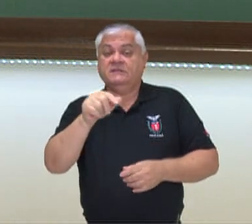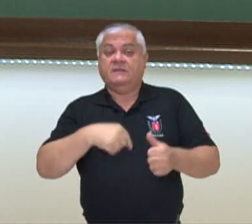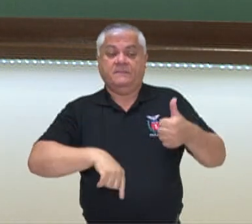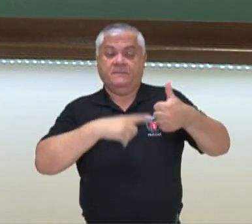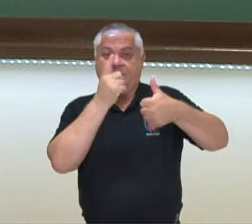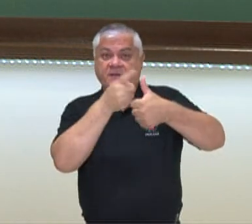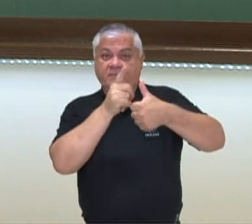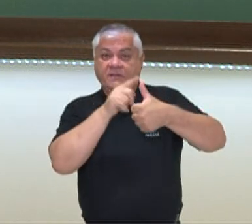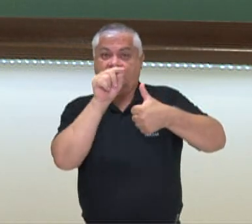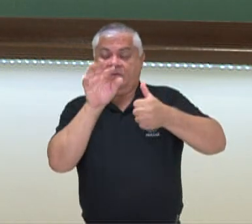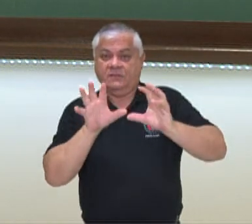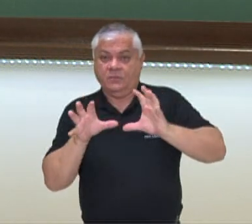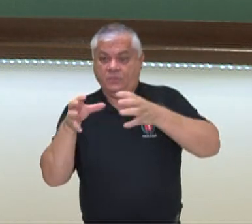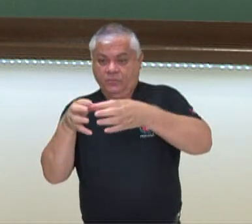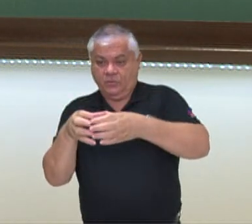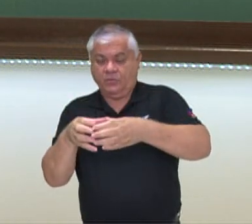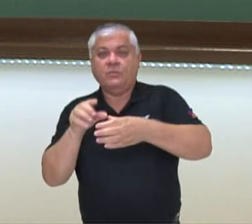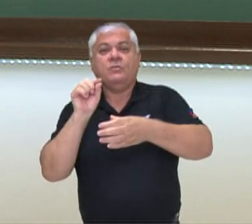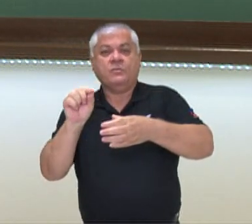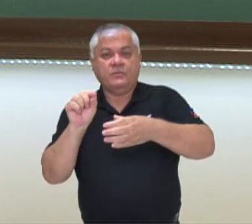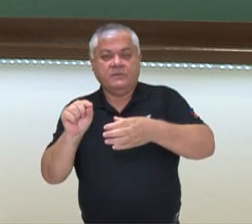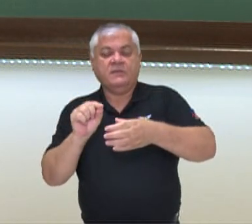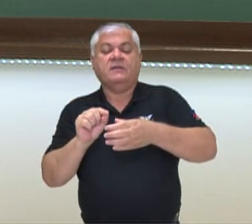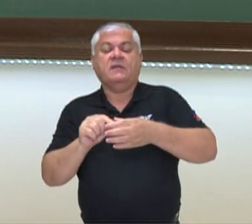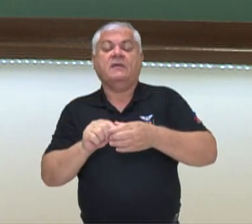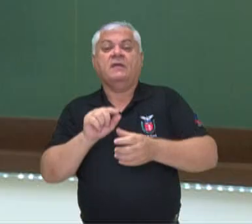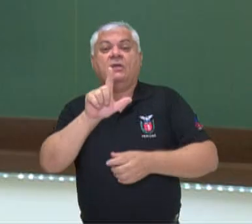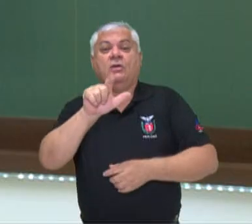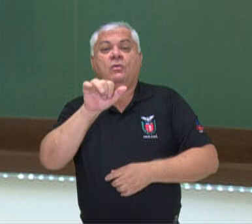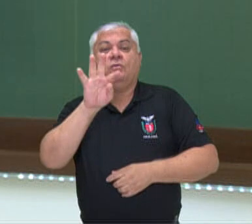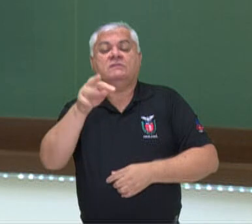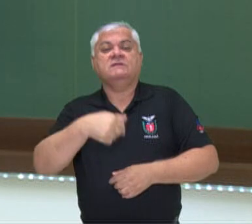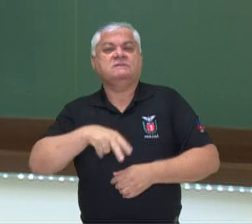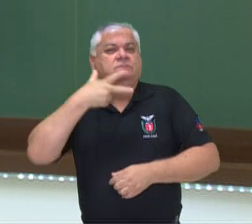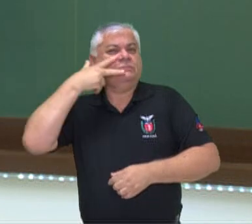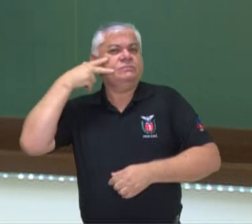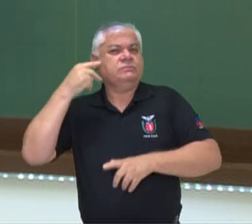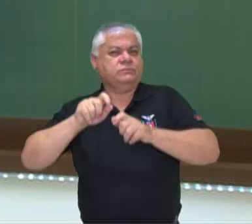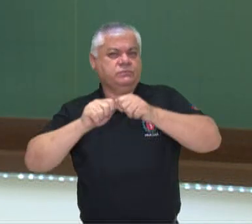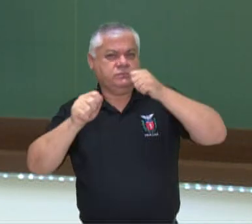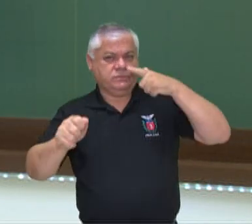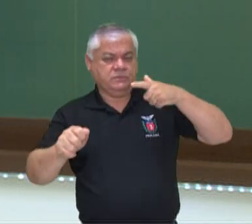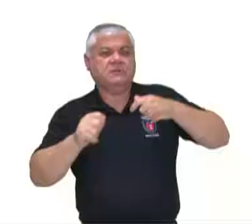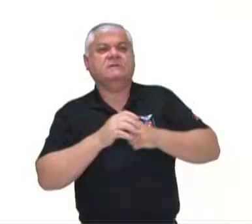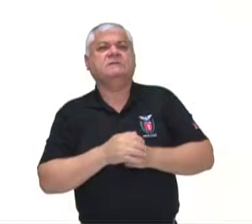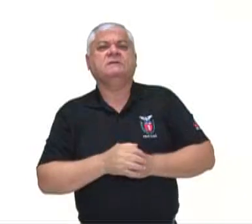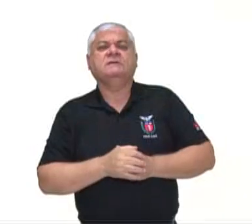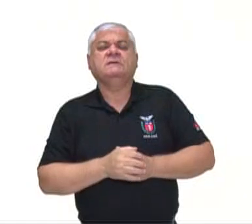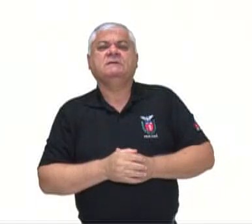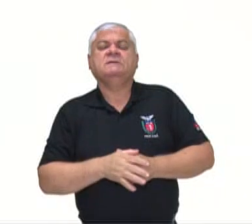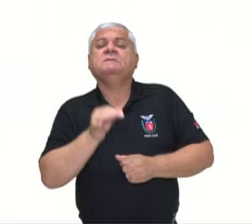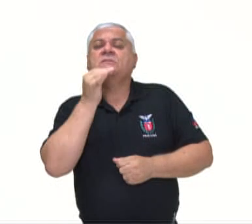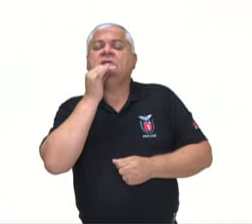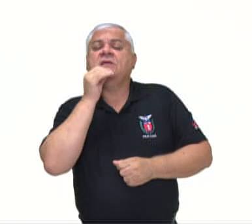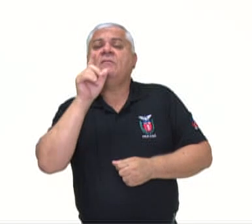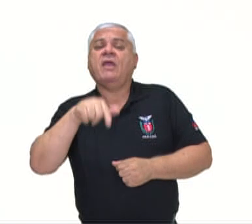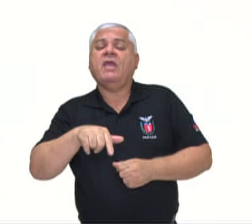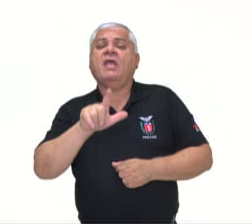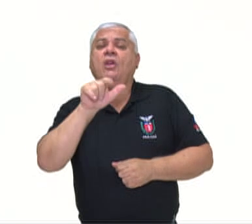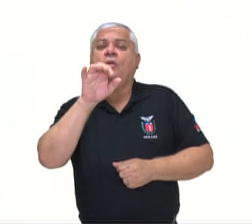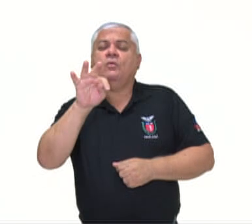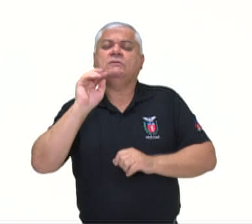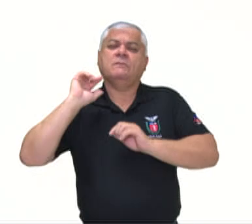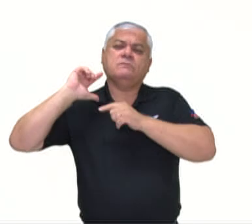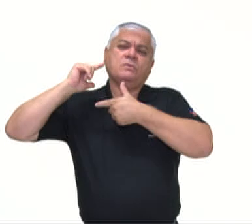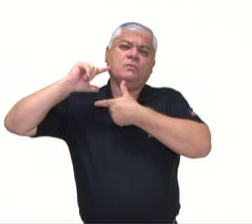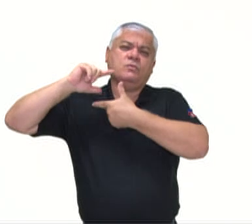um bloco de lutas que são as lutas indígenas. Olha só, as lutas indígenas são aquelas